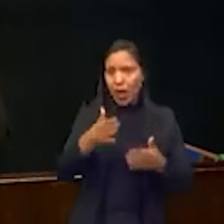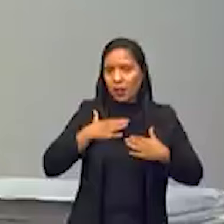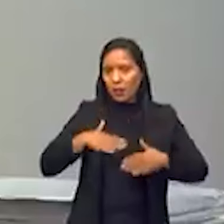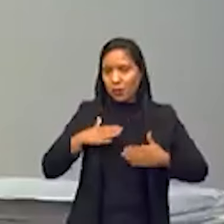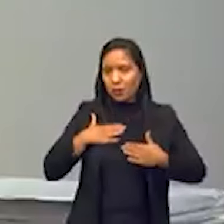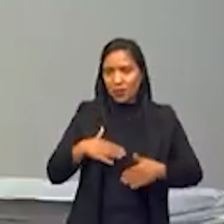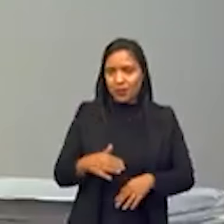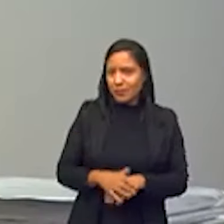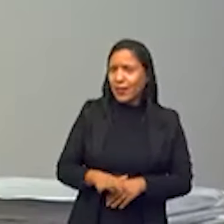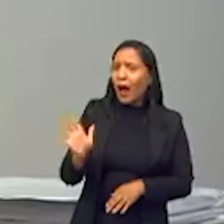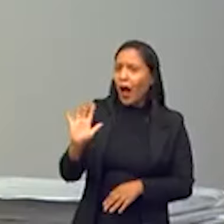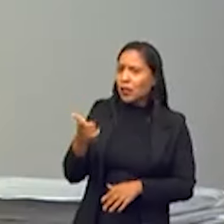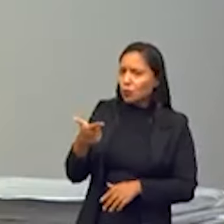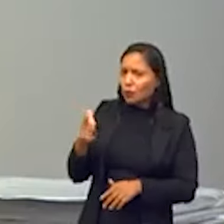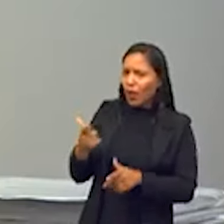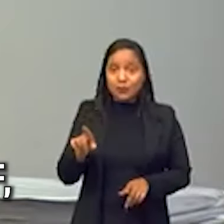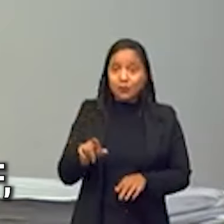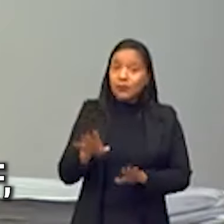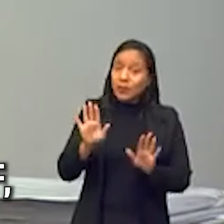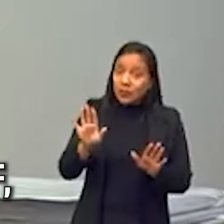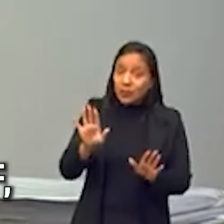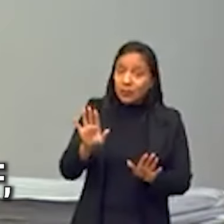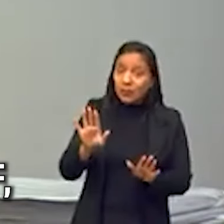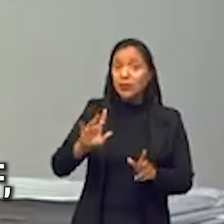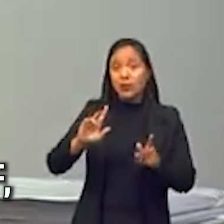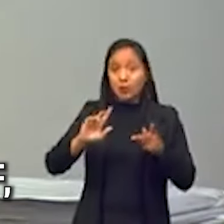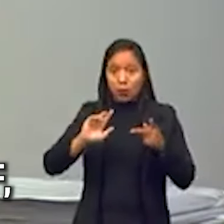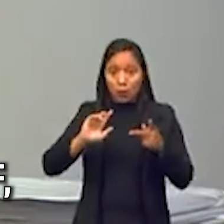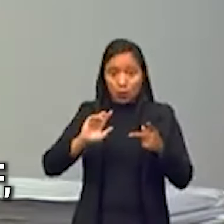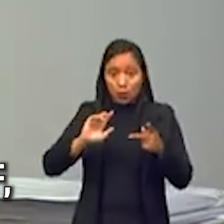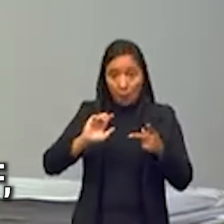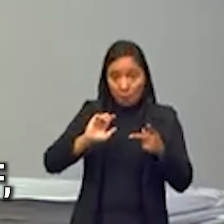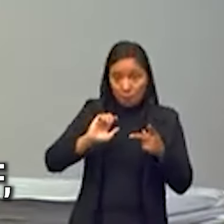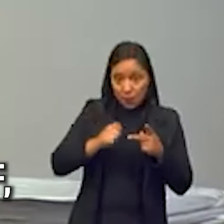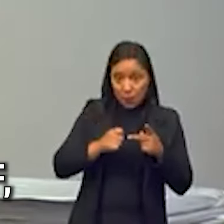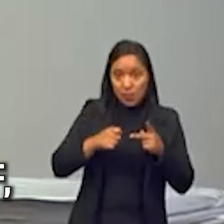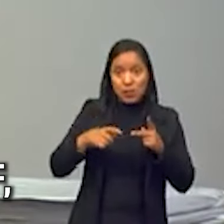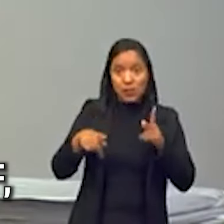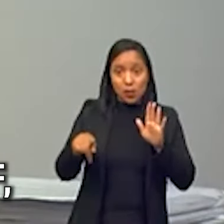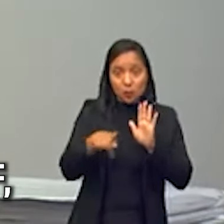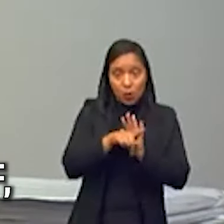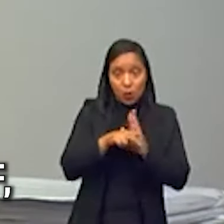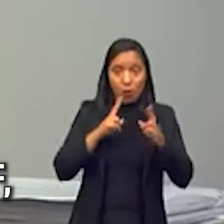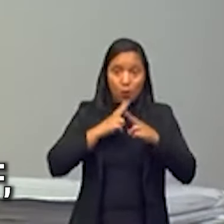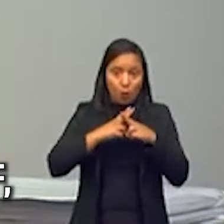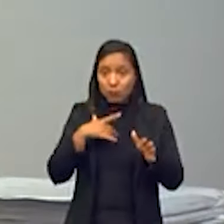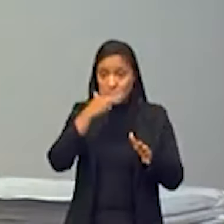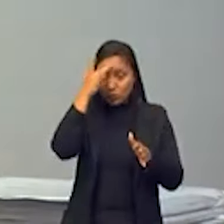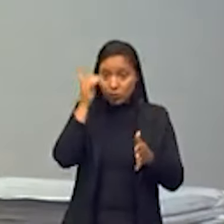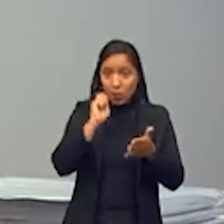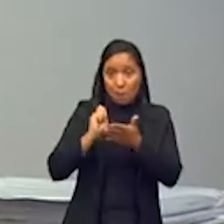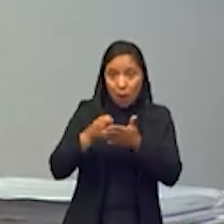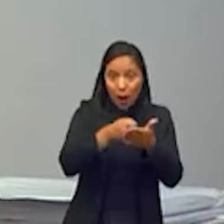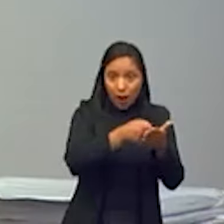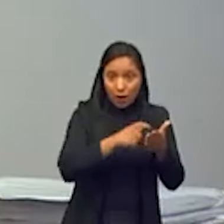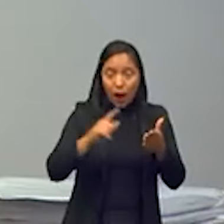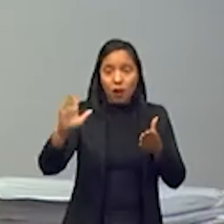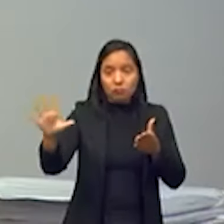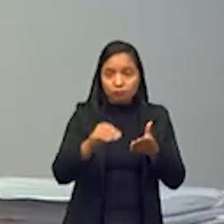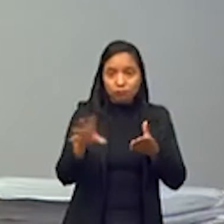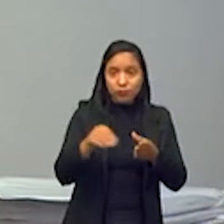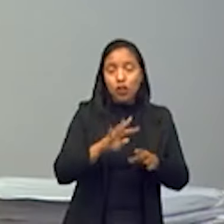há dívida. Mas... Ah, não há dívida. Não. Virar um PIX, uma conta PIX na Caixa Econômica Federal. E todos os